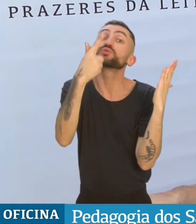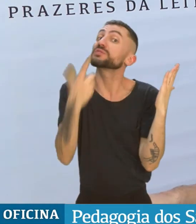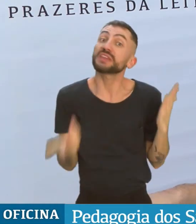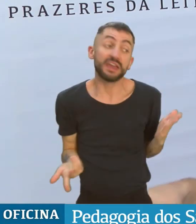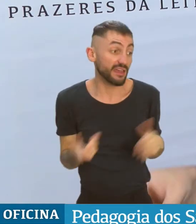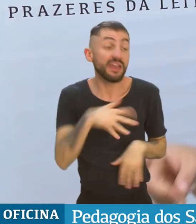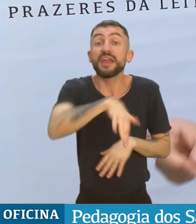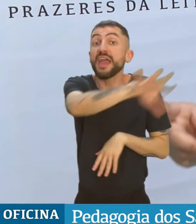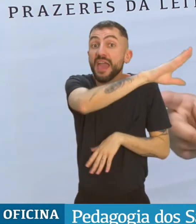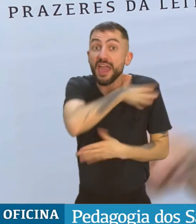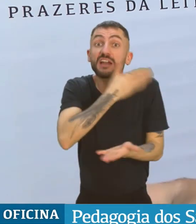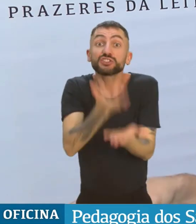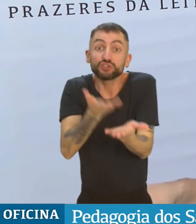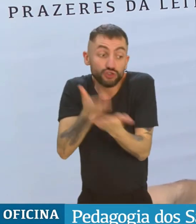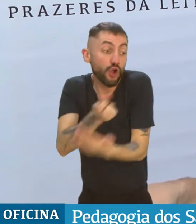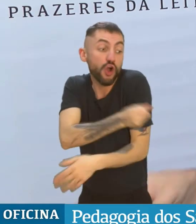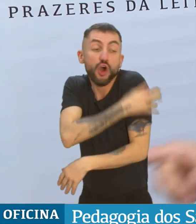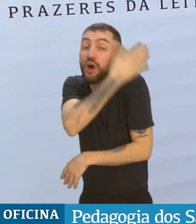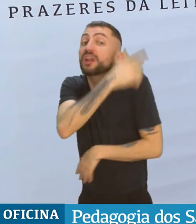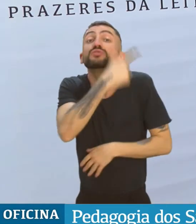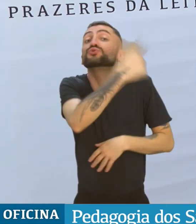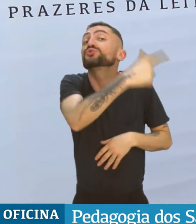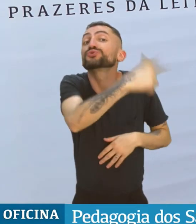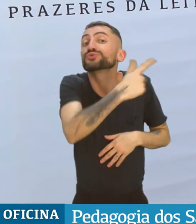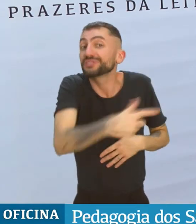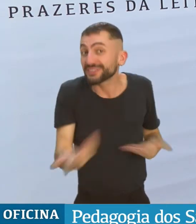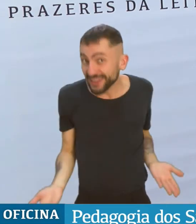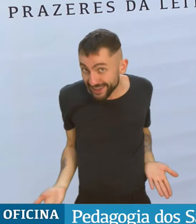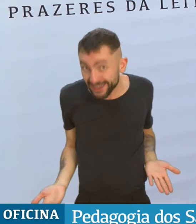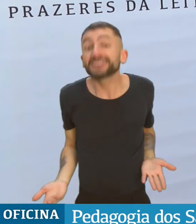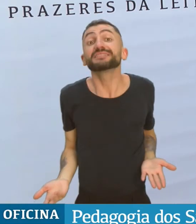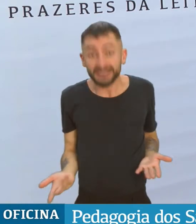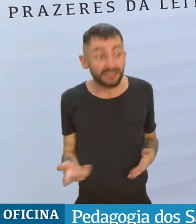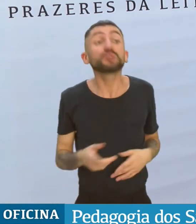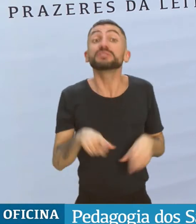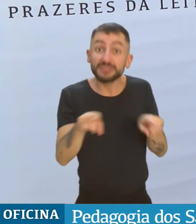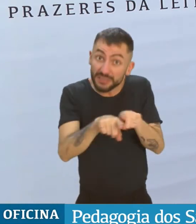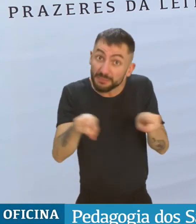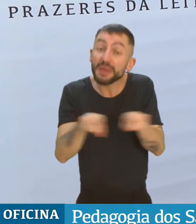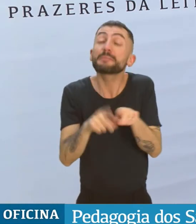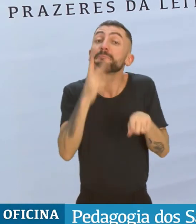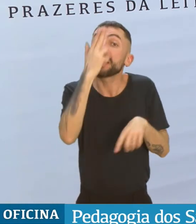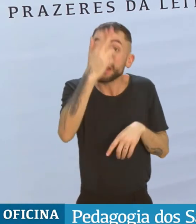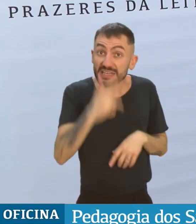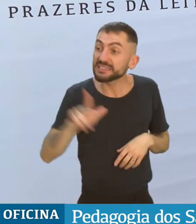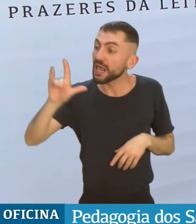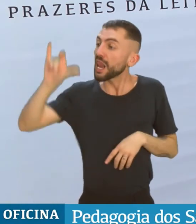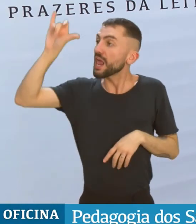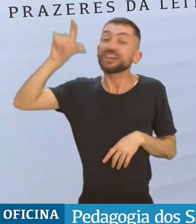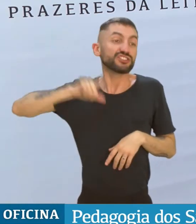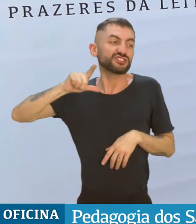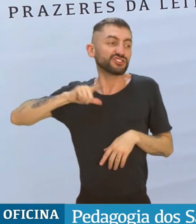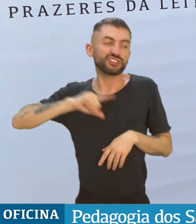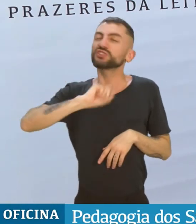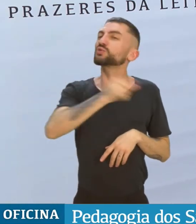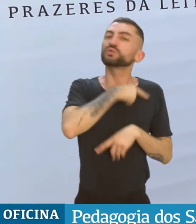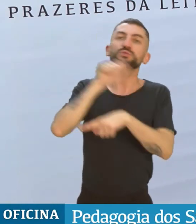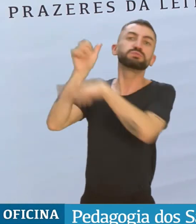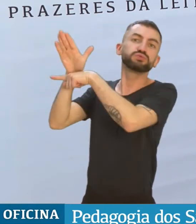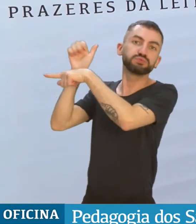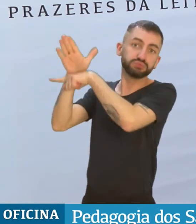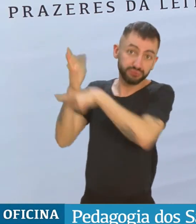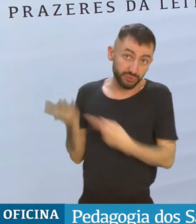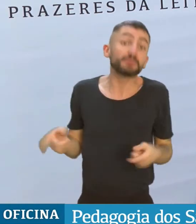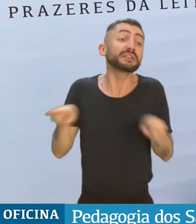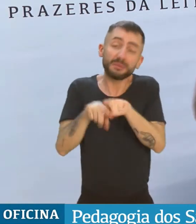de instrução com qualidade e adequado, são à margens da lei também, mas são a margem